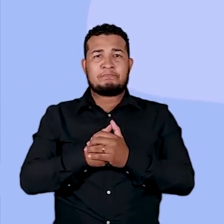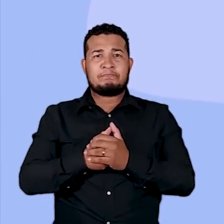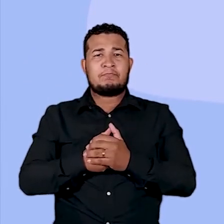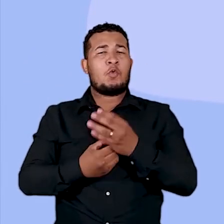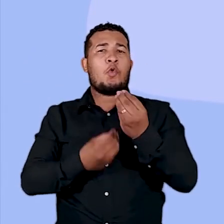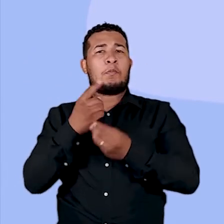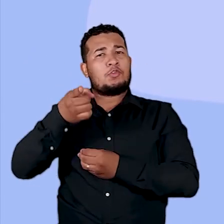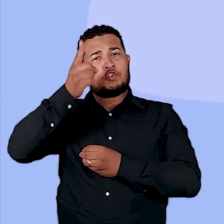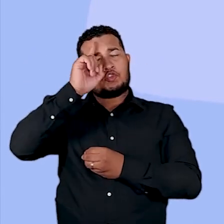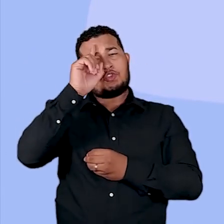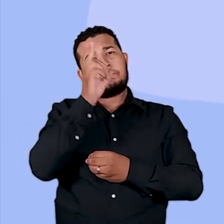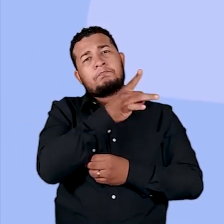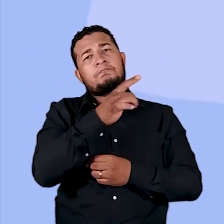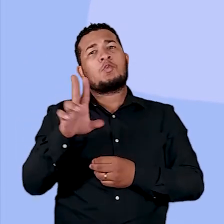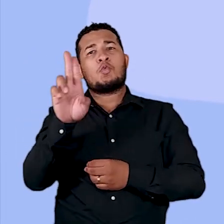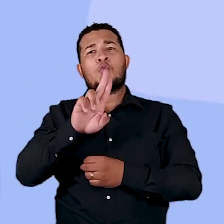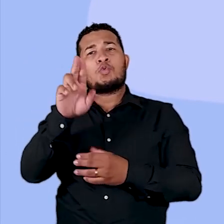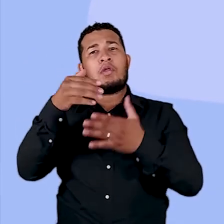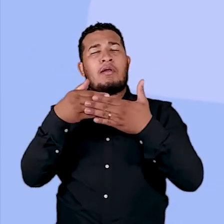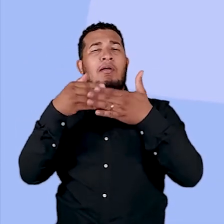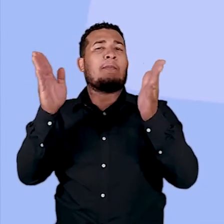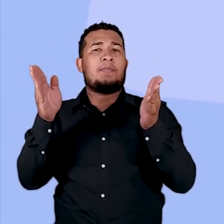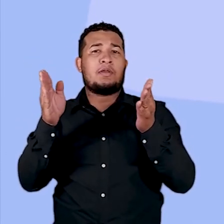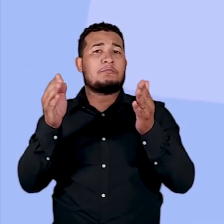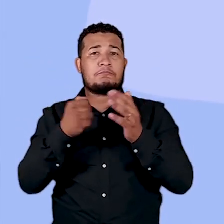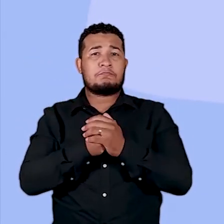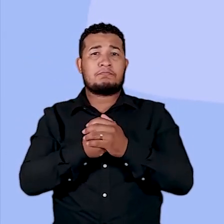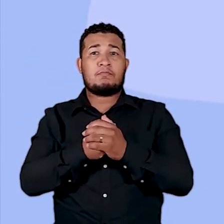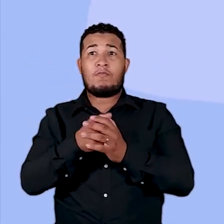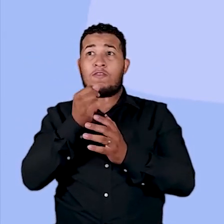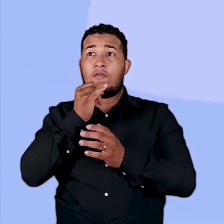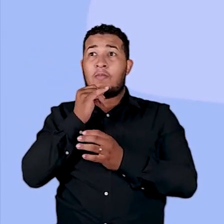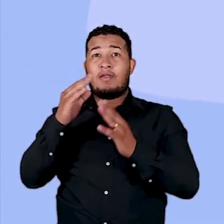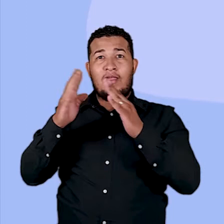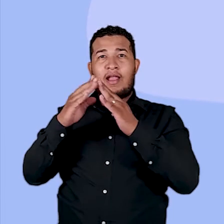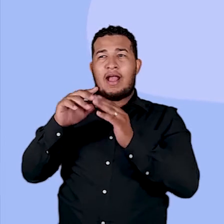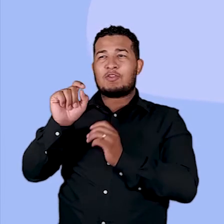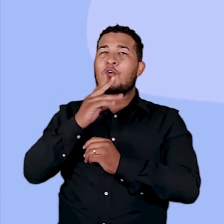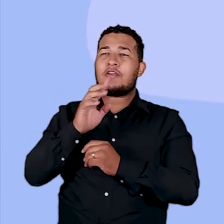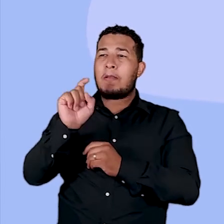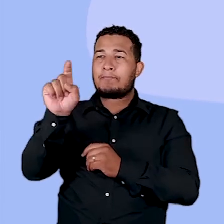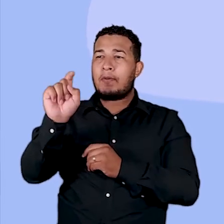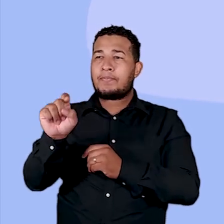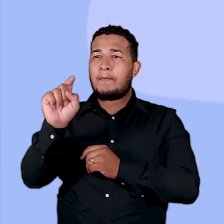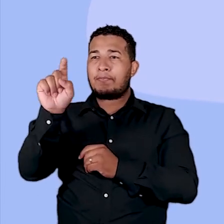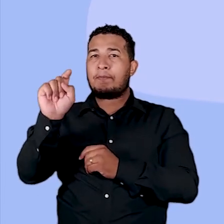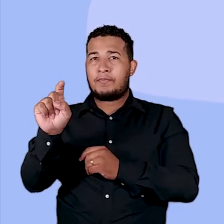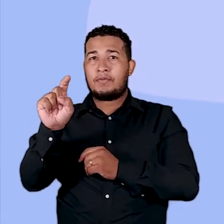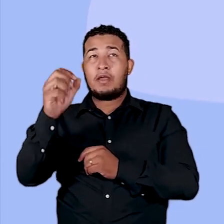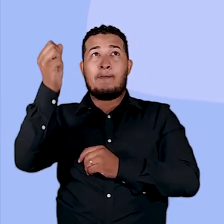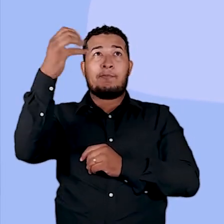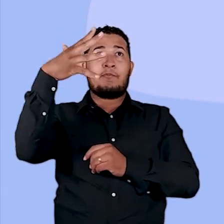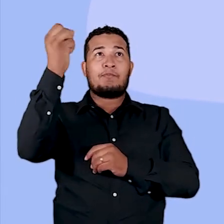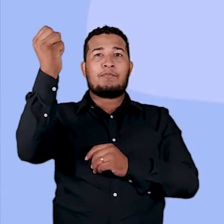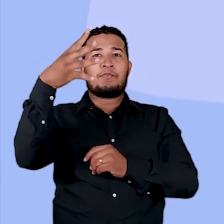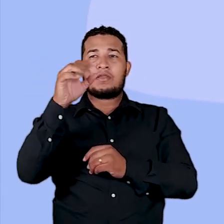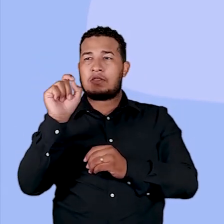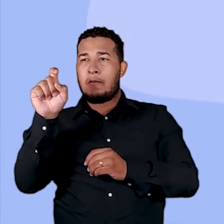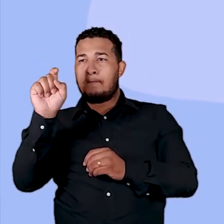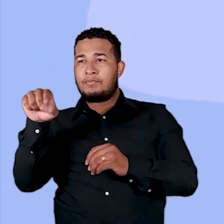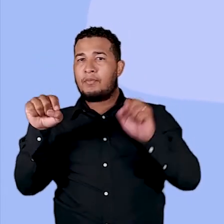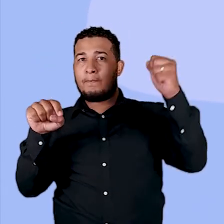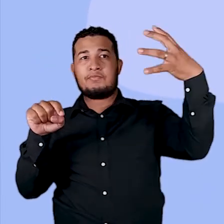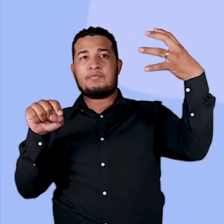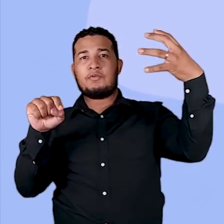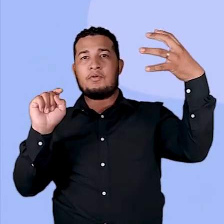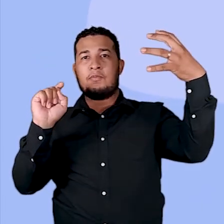aberto. Onde no nosso dia a dia a gente utiliza um circuito aberto? Bom, no interruptor da nossa casa. Por isso que o nome se chama interruptor.